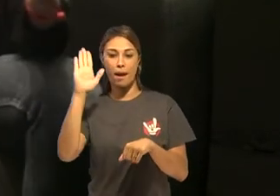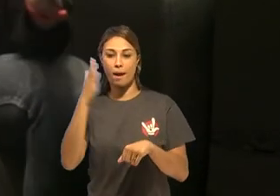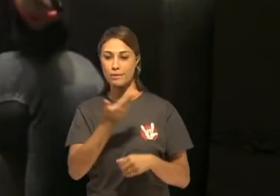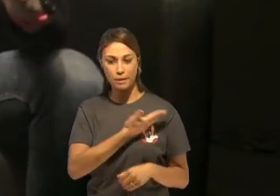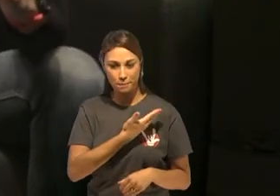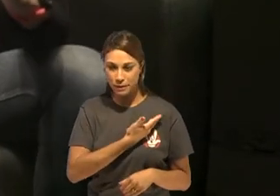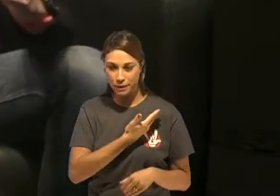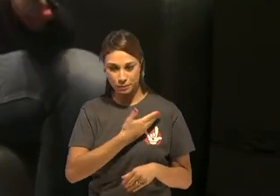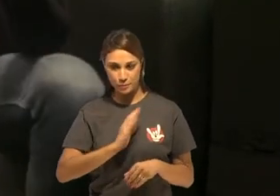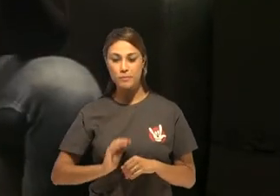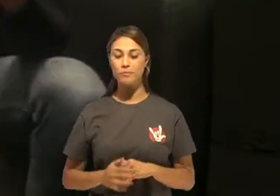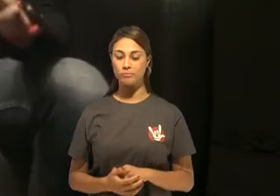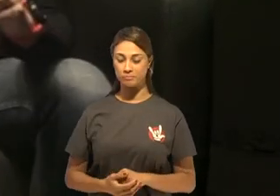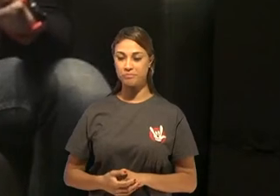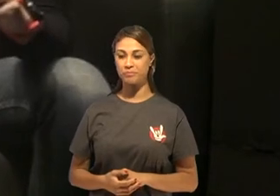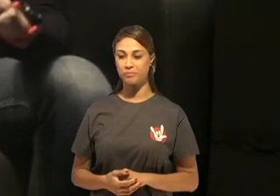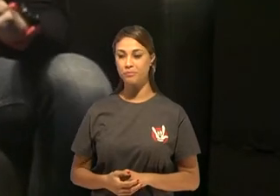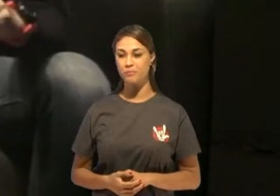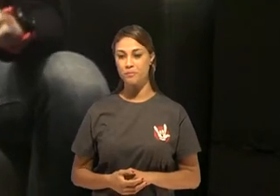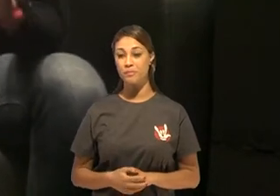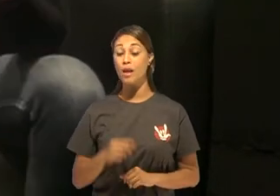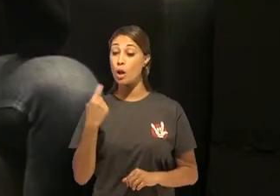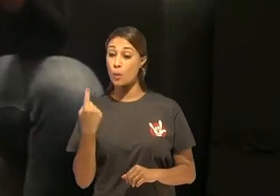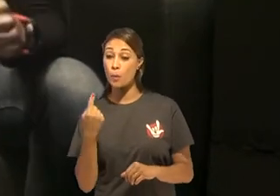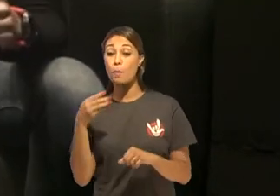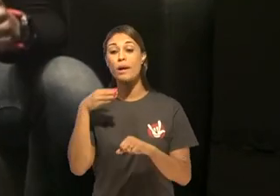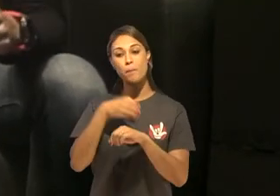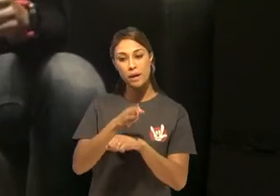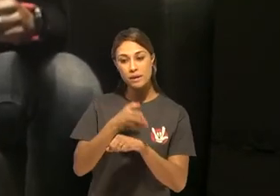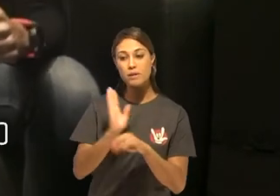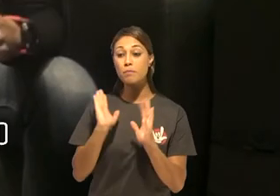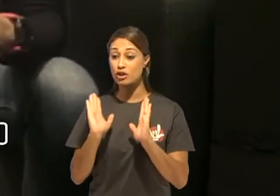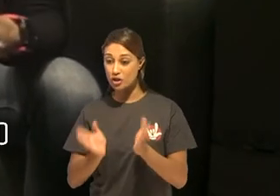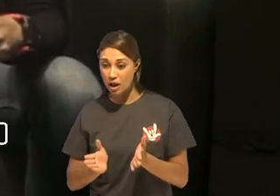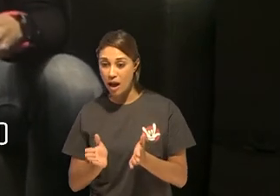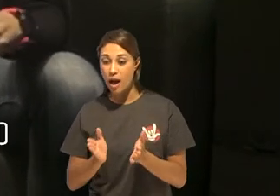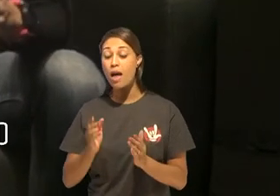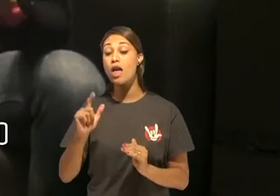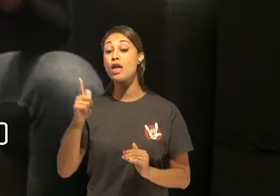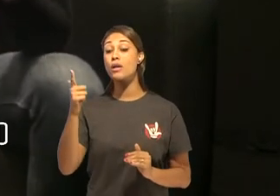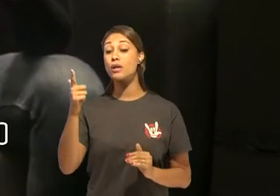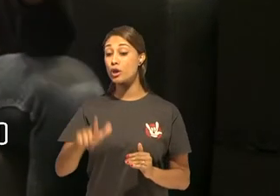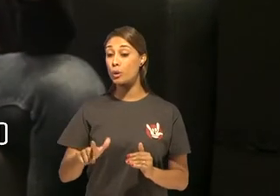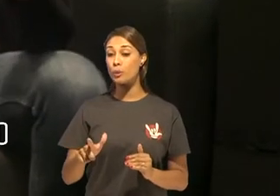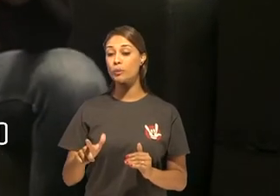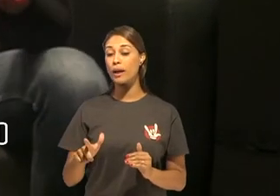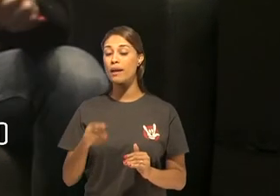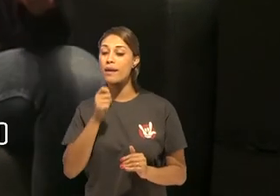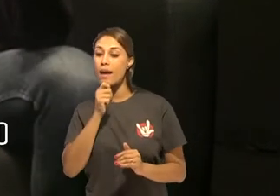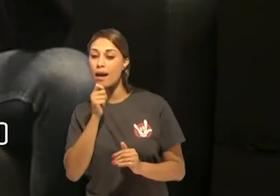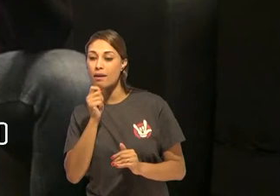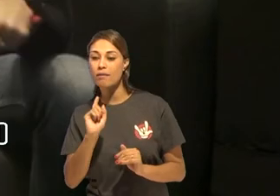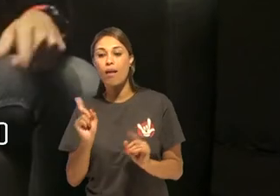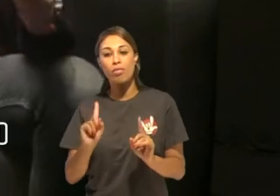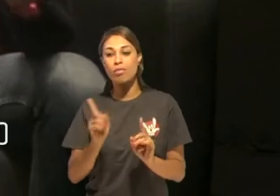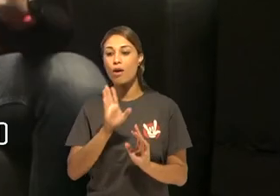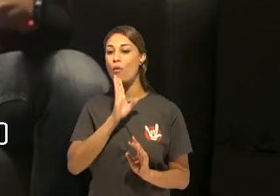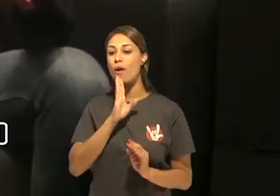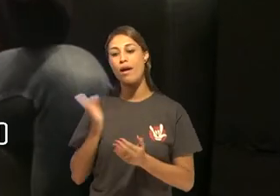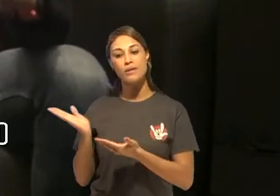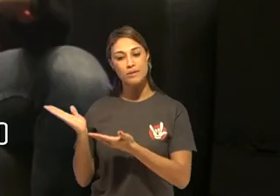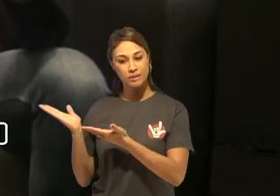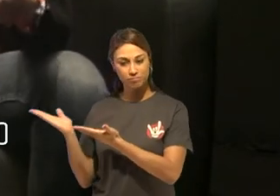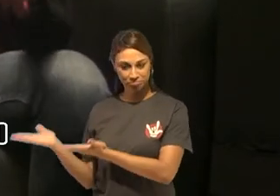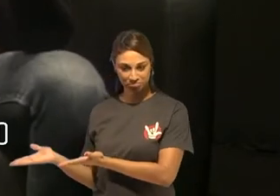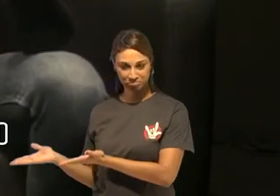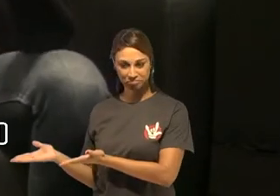ainda não faz parte do Mag. Marque duas pessoas lá, siga o Mag Hermelino e até o final dessa transmissão nós